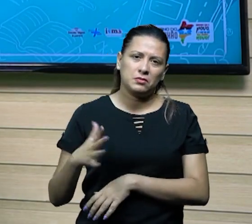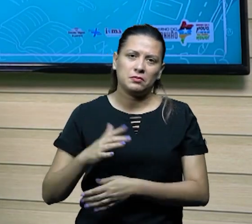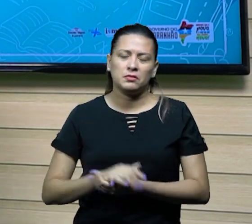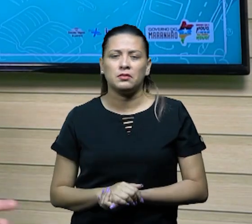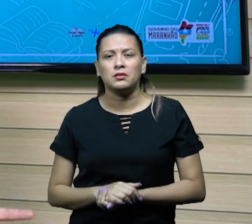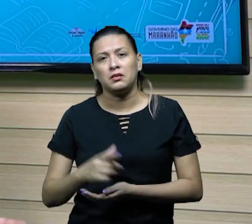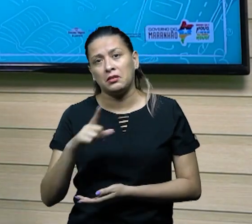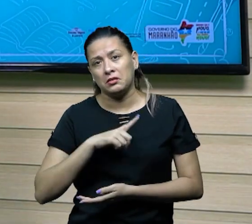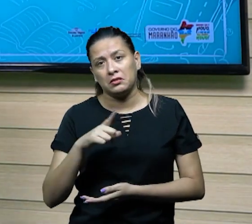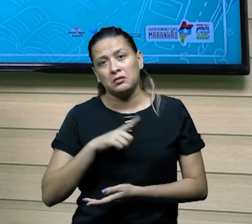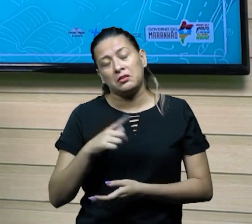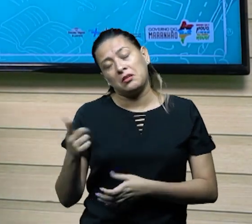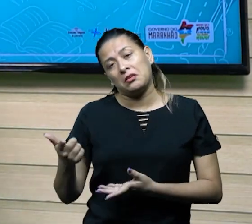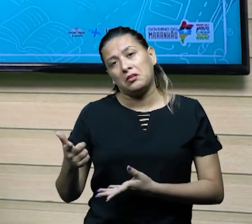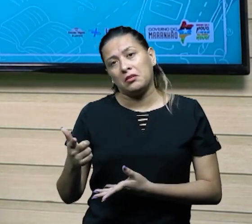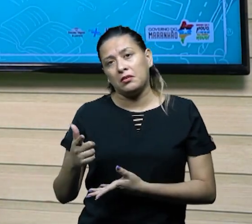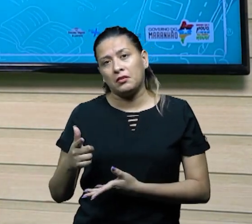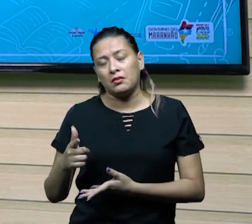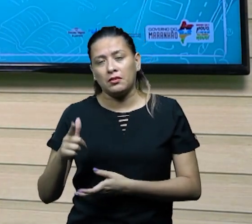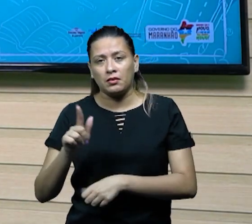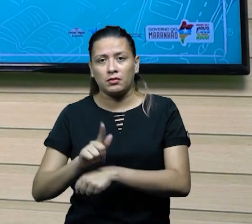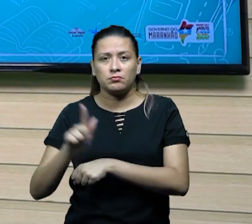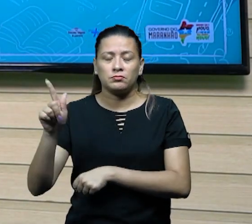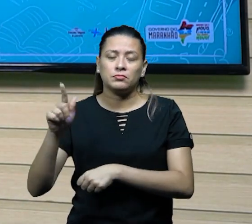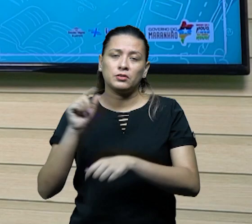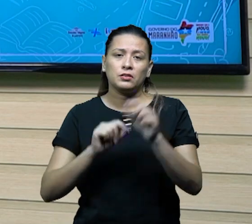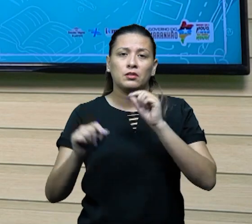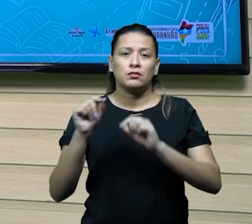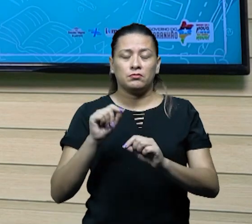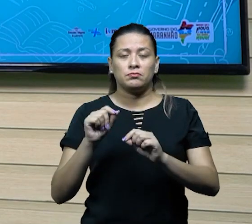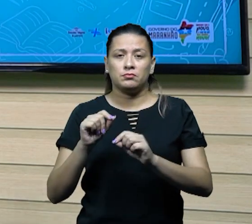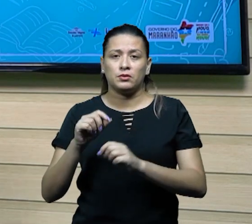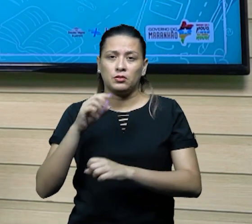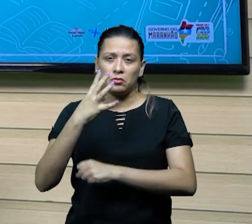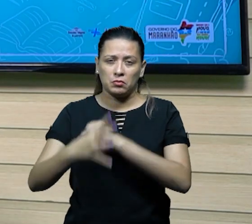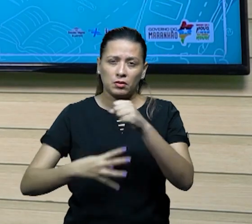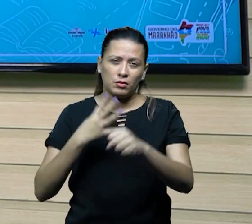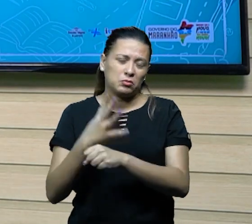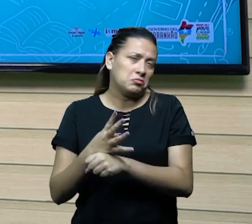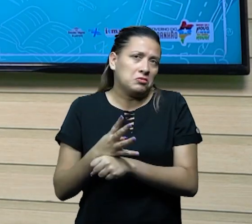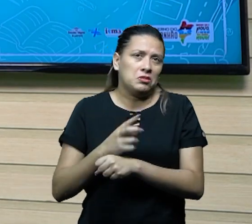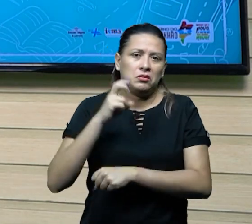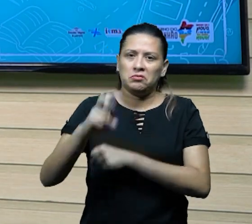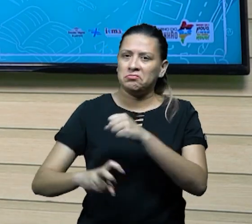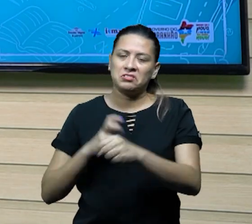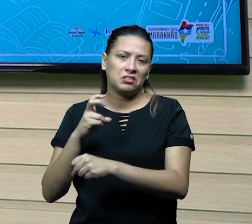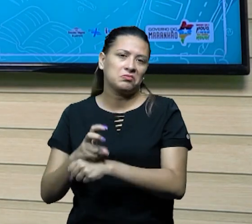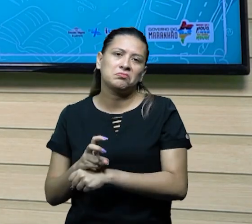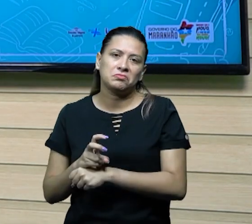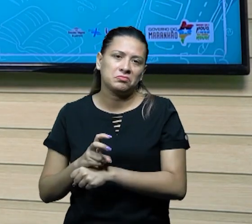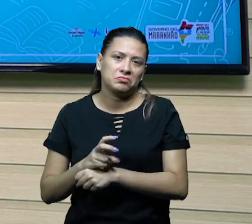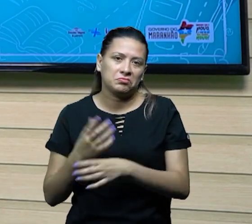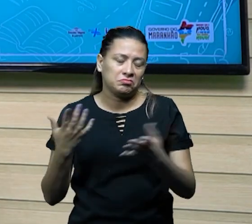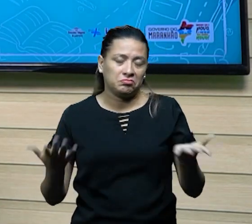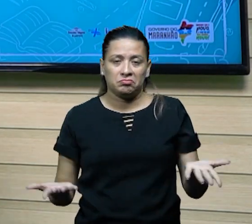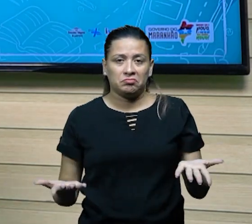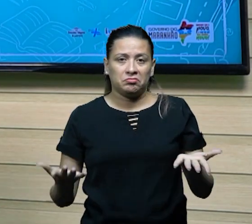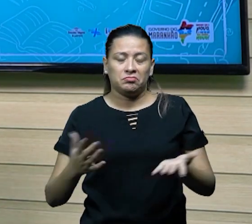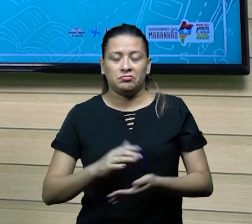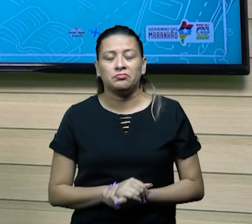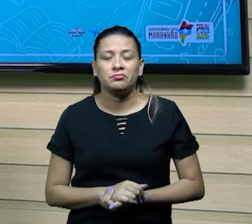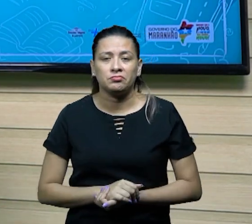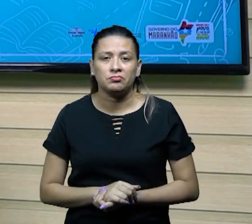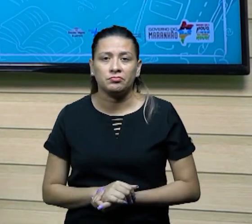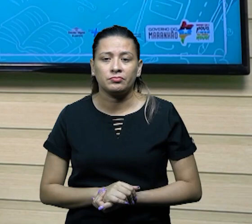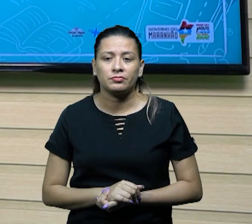famosa graduação tradicional, que tem uma duração em média de 4, 5 anos. Mas é importante que esse investimento ele seja de acordo com a tua área de atuação dentro da empresa. Seja